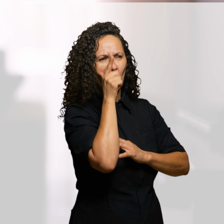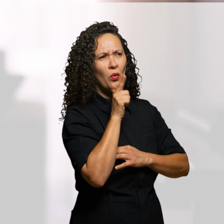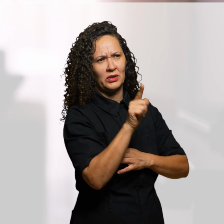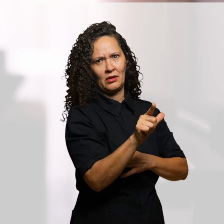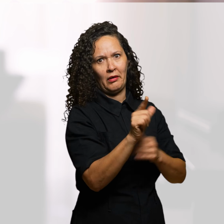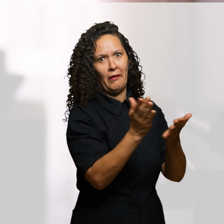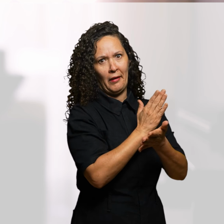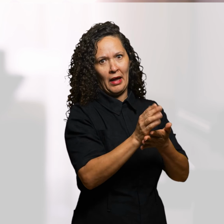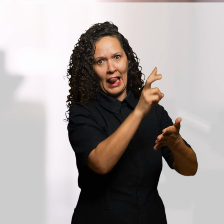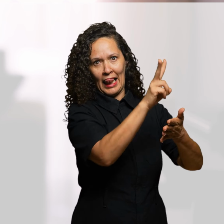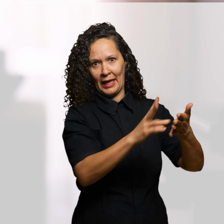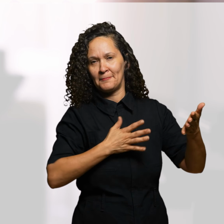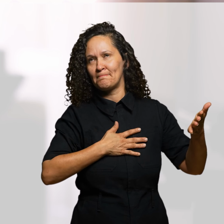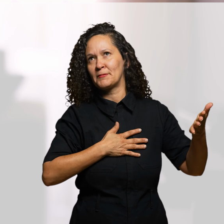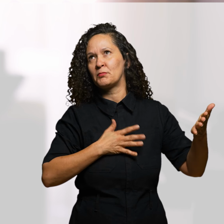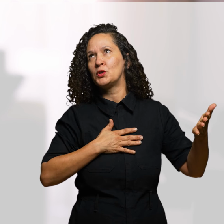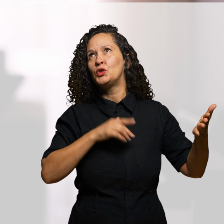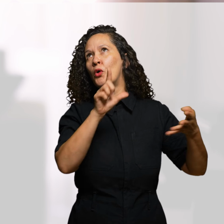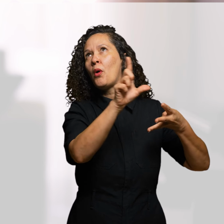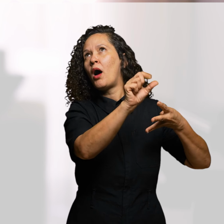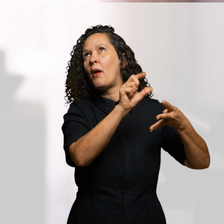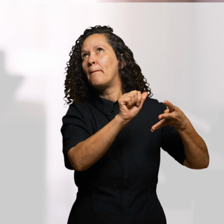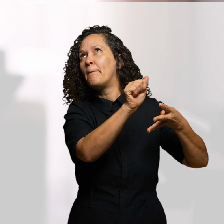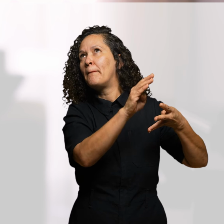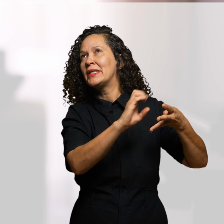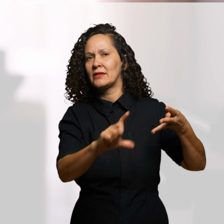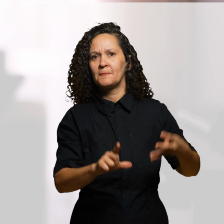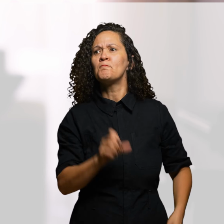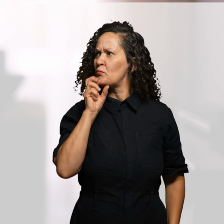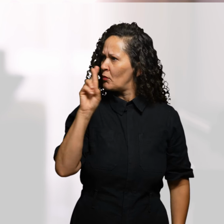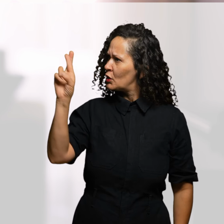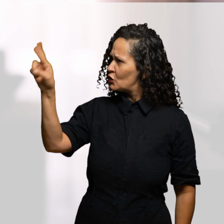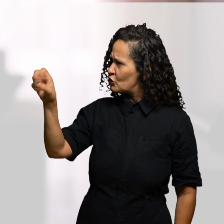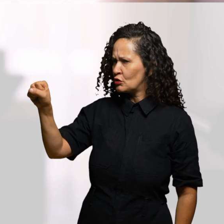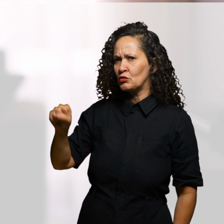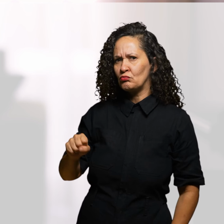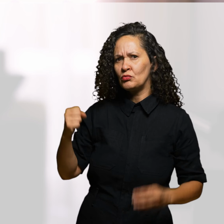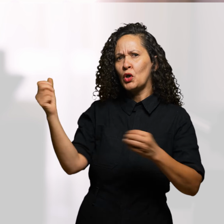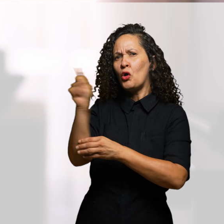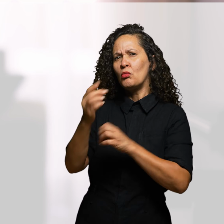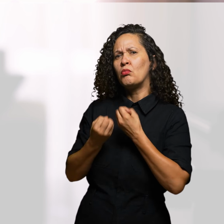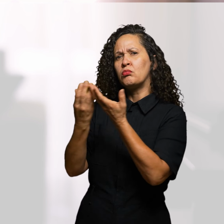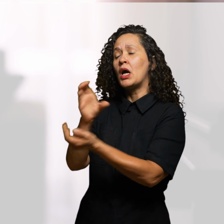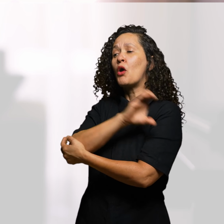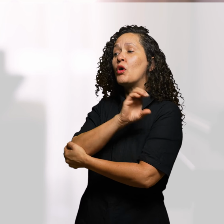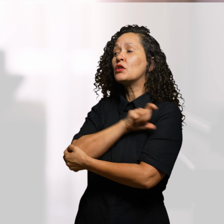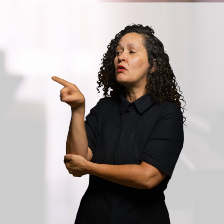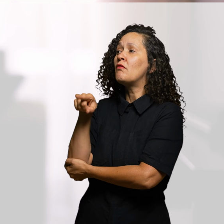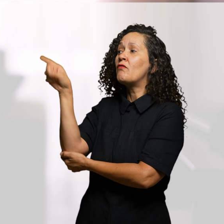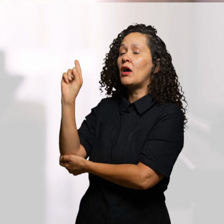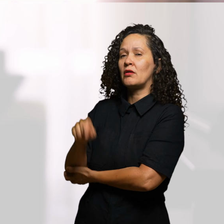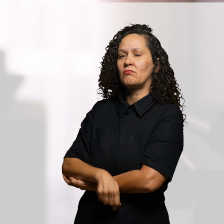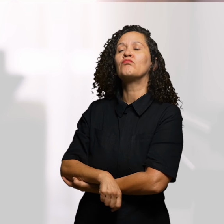claro que alguém lendo pra mim, prova de múltipla escolha? Eu falei, sim, professor. Ah, não, então você faz essa prova aqui lá na coordenação? Eu falei, faço.